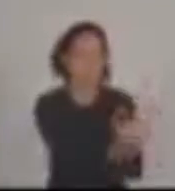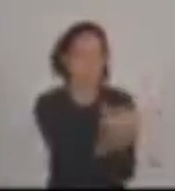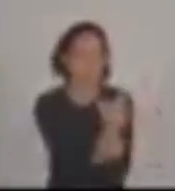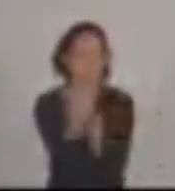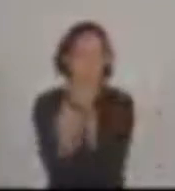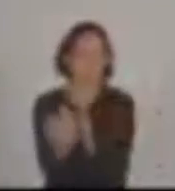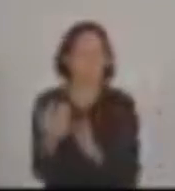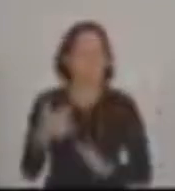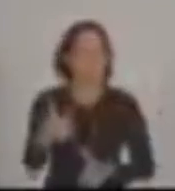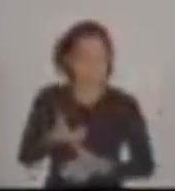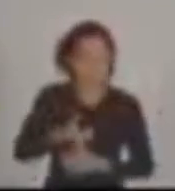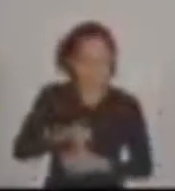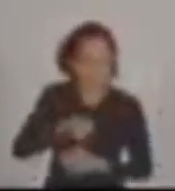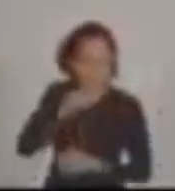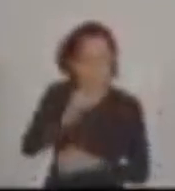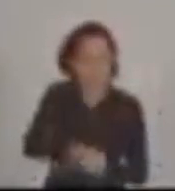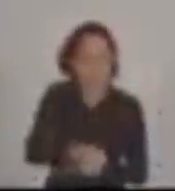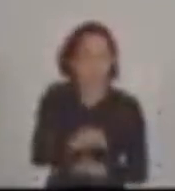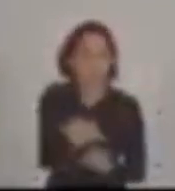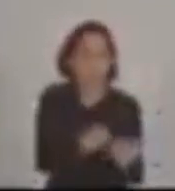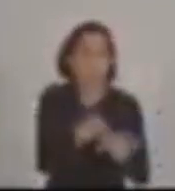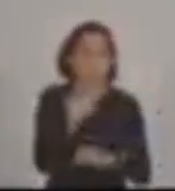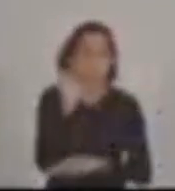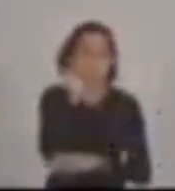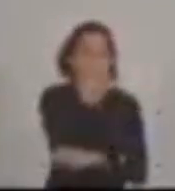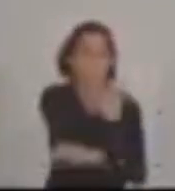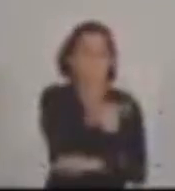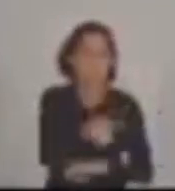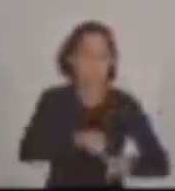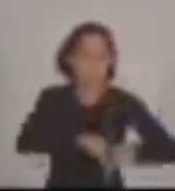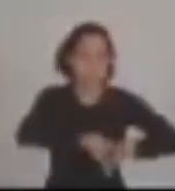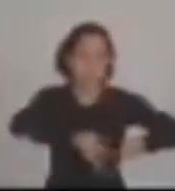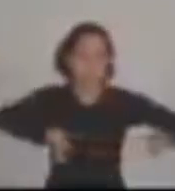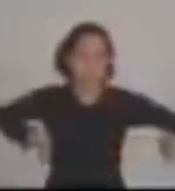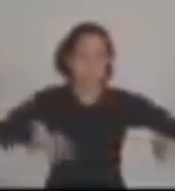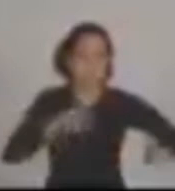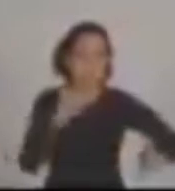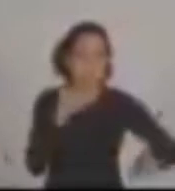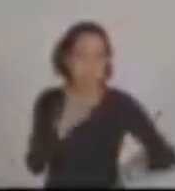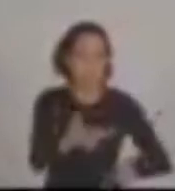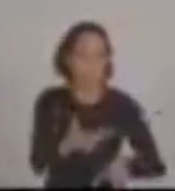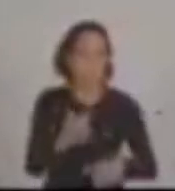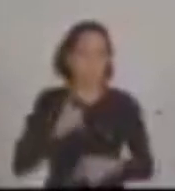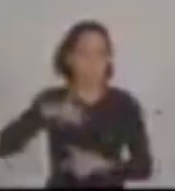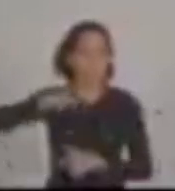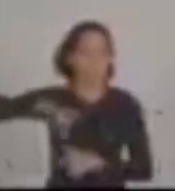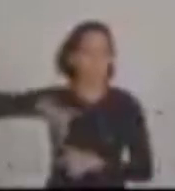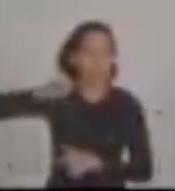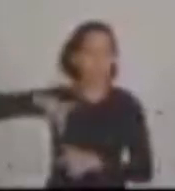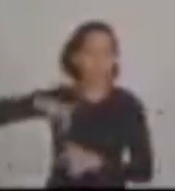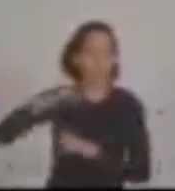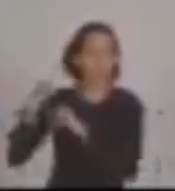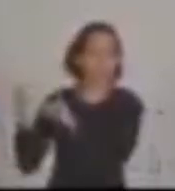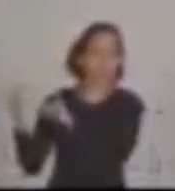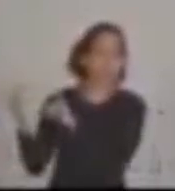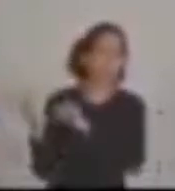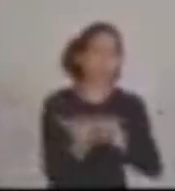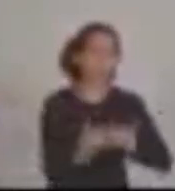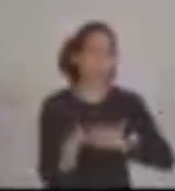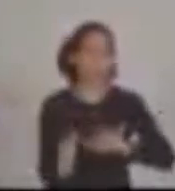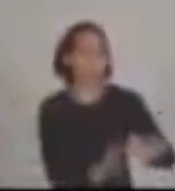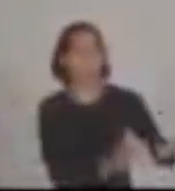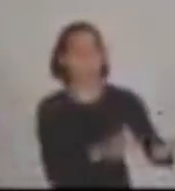quando eu montei num trator D8 e falei agora ou nunca mais e retirei os trilhos do